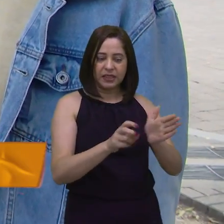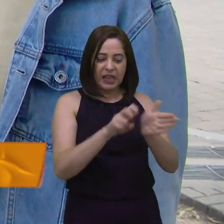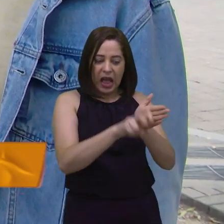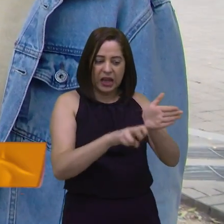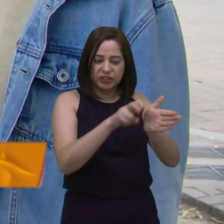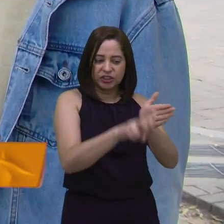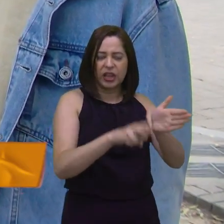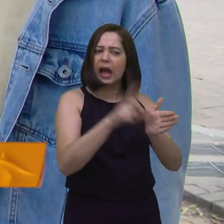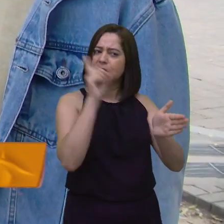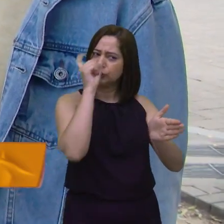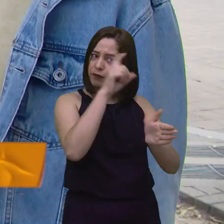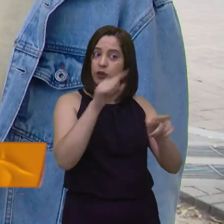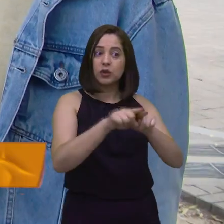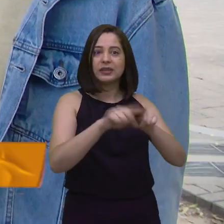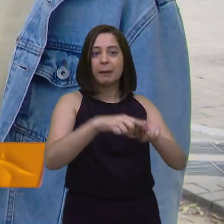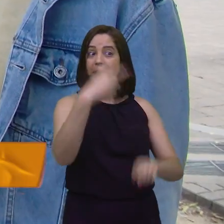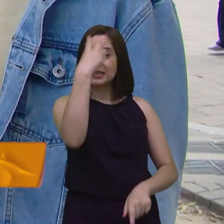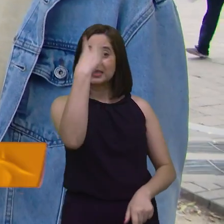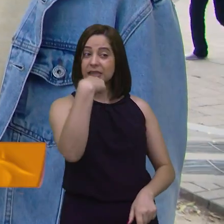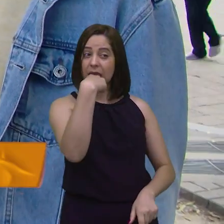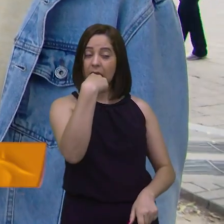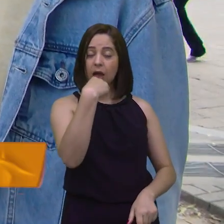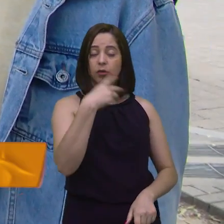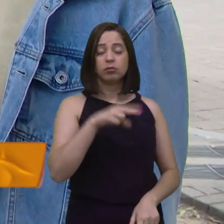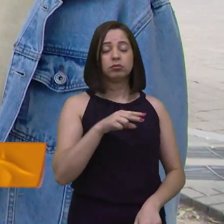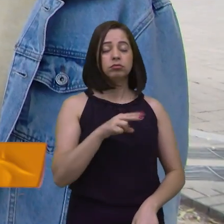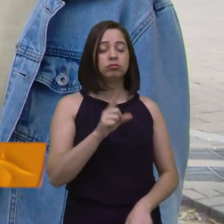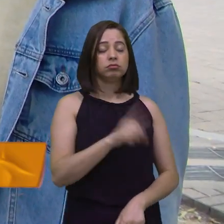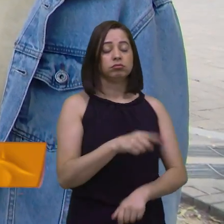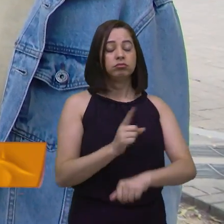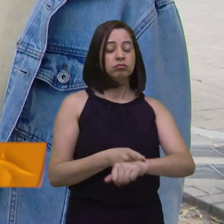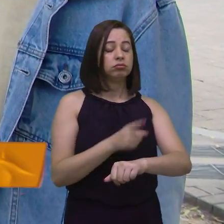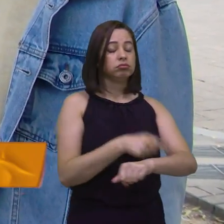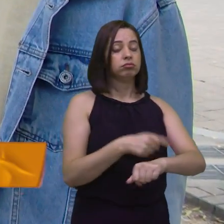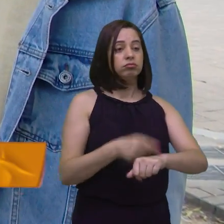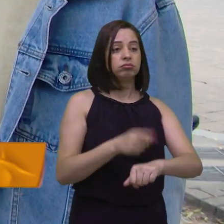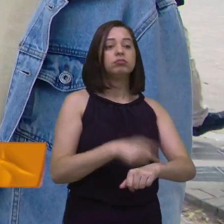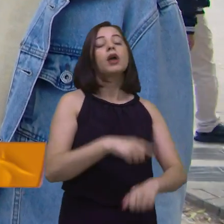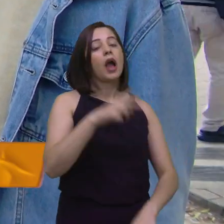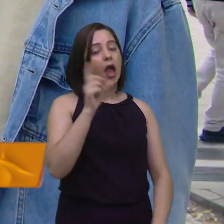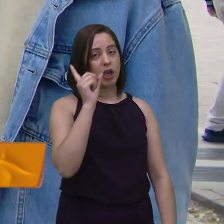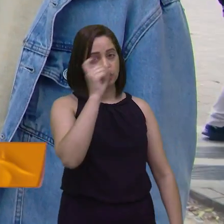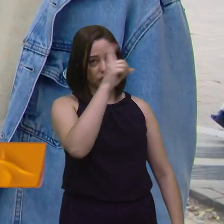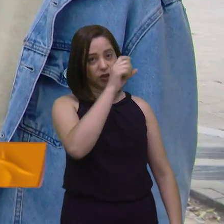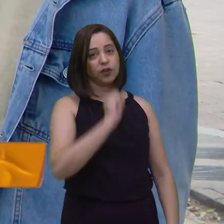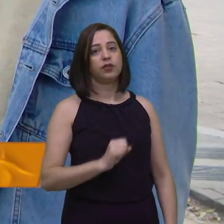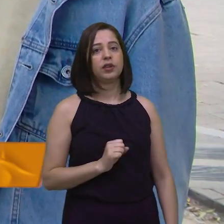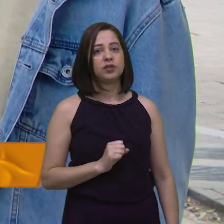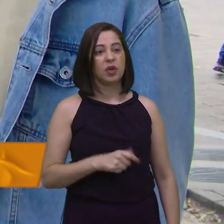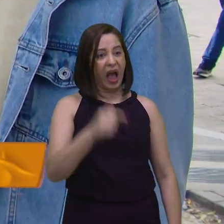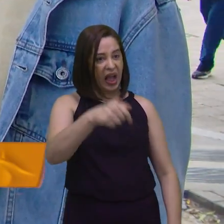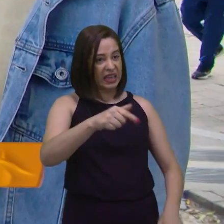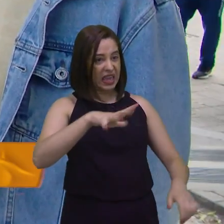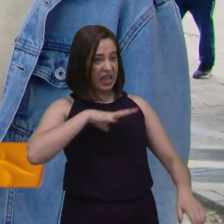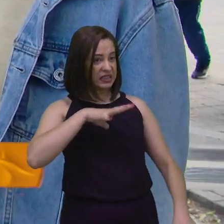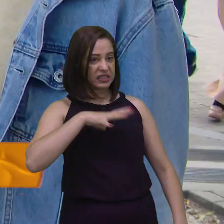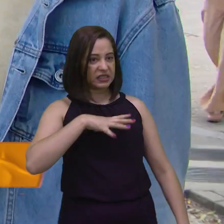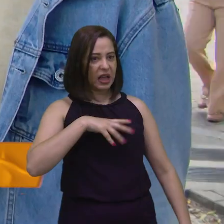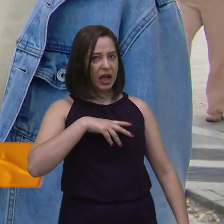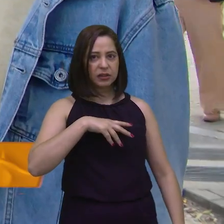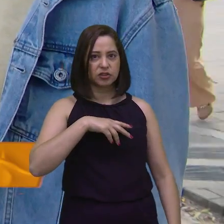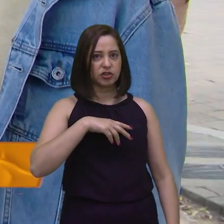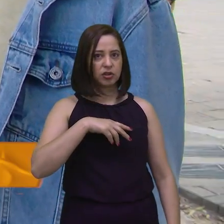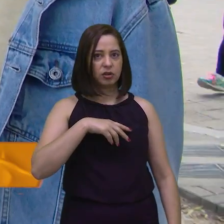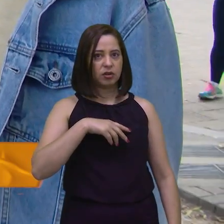muito complexo e também para pessoas cegas, né? Então, a deficiência visual, todo lugar que a gente anda, principalmente aqui no centro, você não